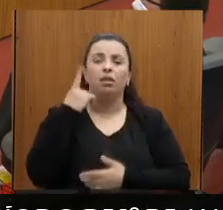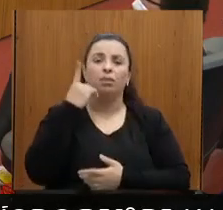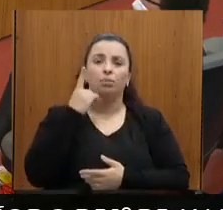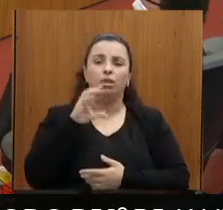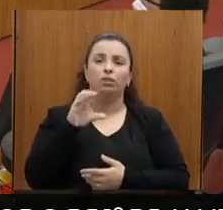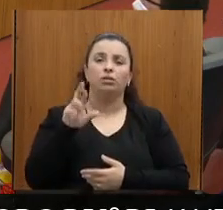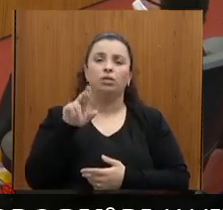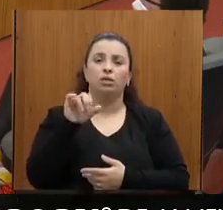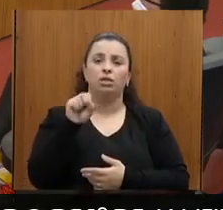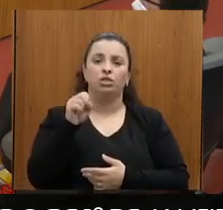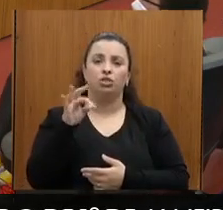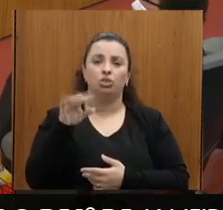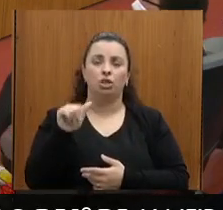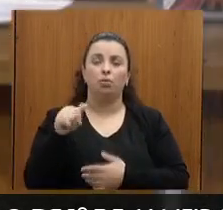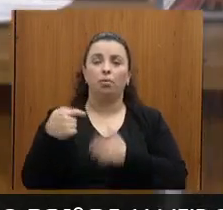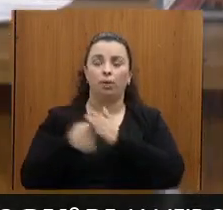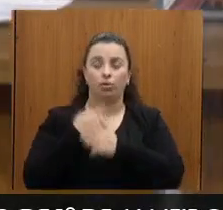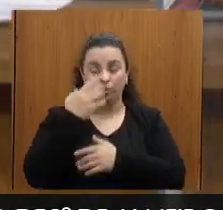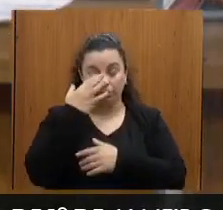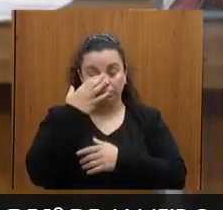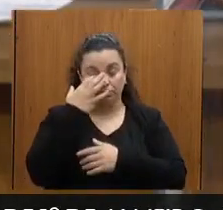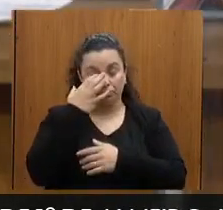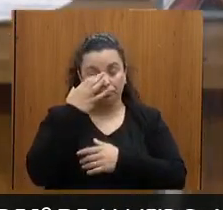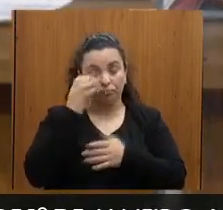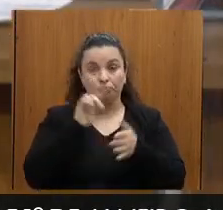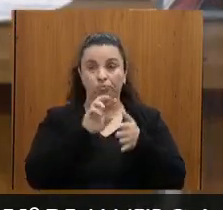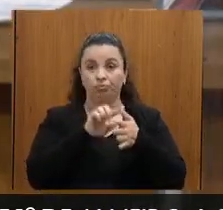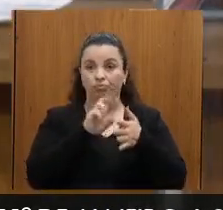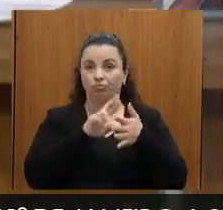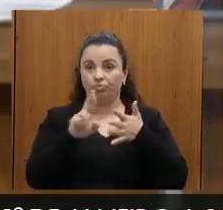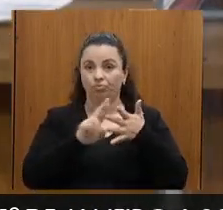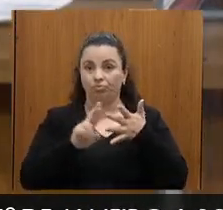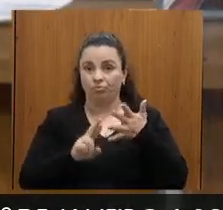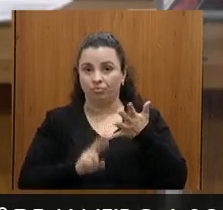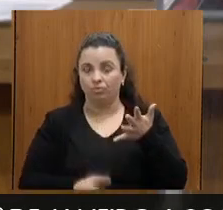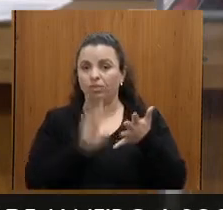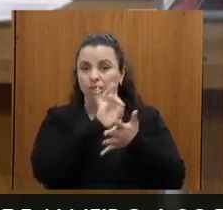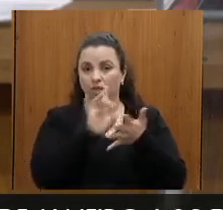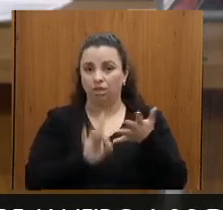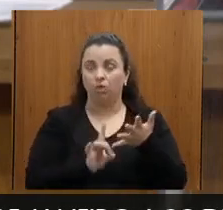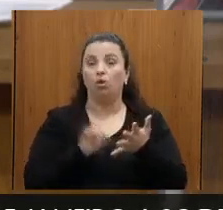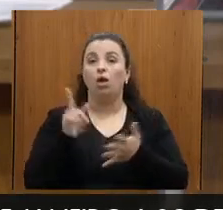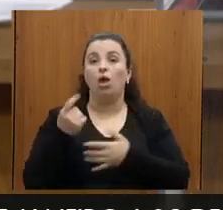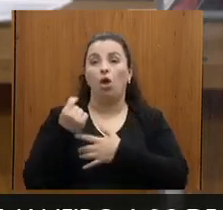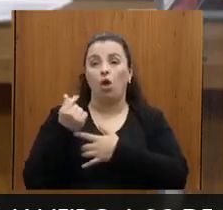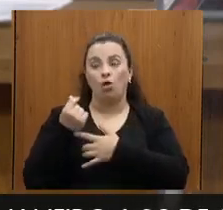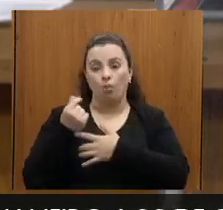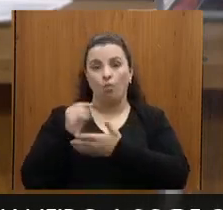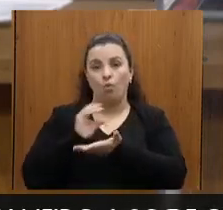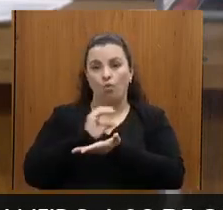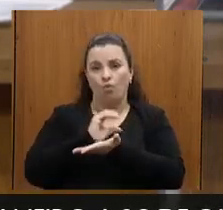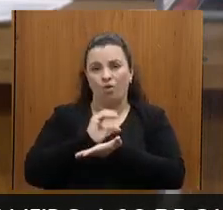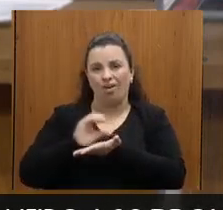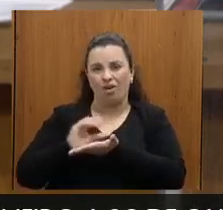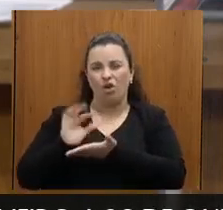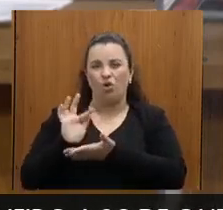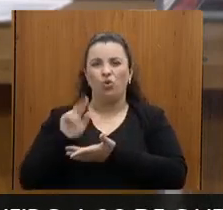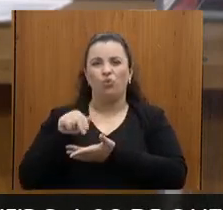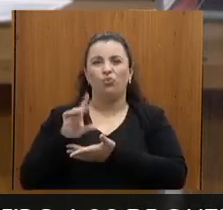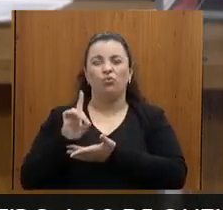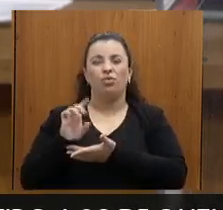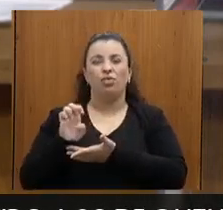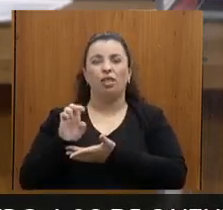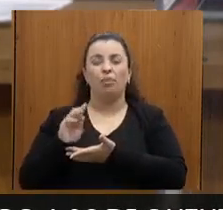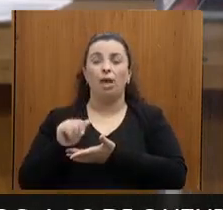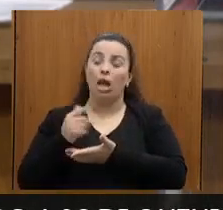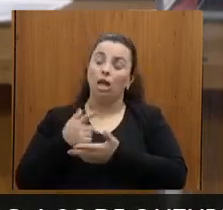Bom, vamos uma a uma. Com relação aos recursos do Fundeb, como eu bem coloquei, a nossa expectativa é de plena execução nesse ano.